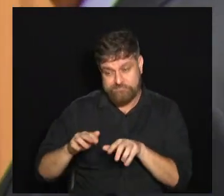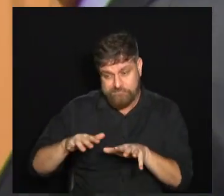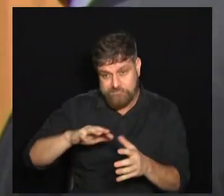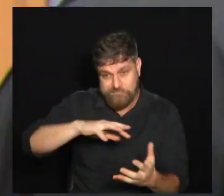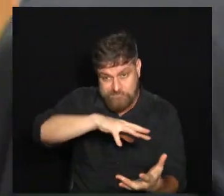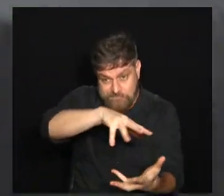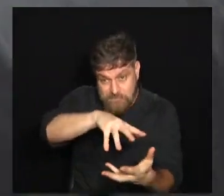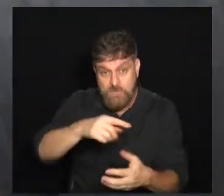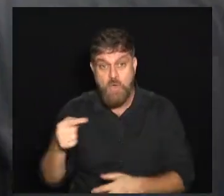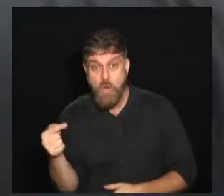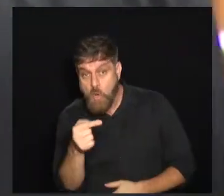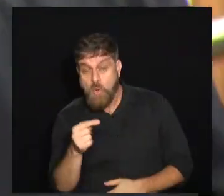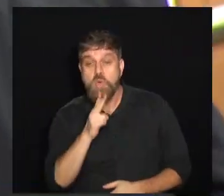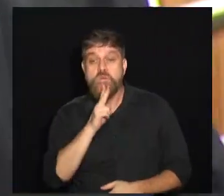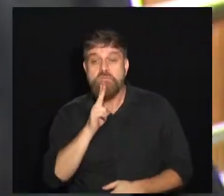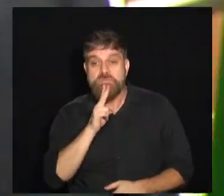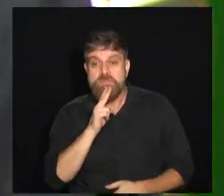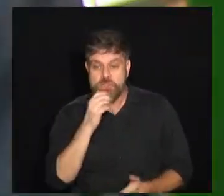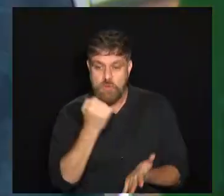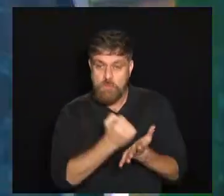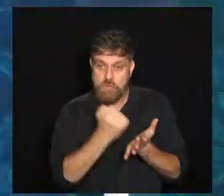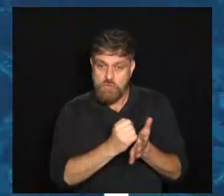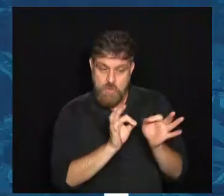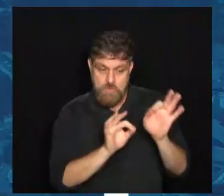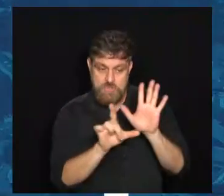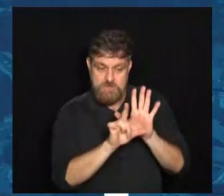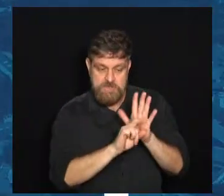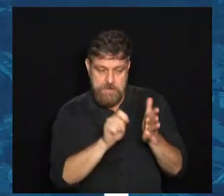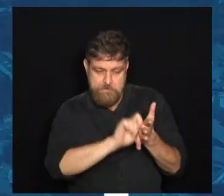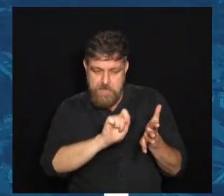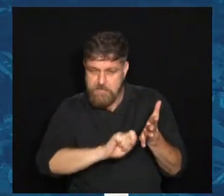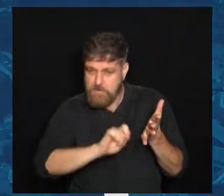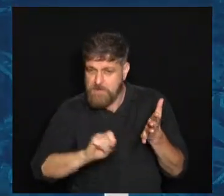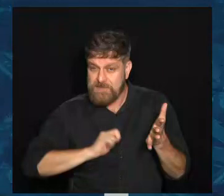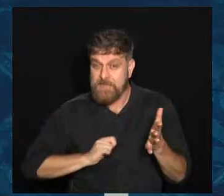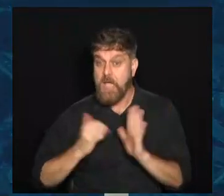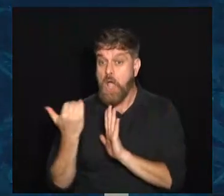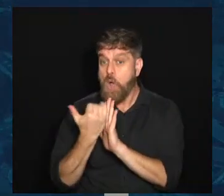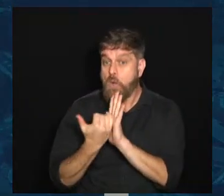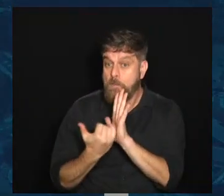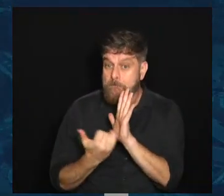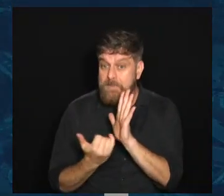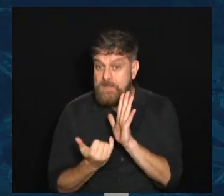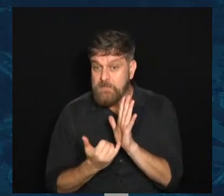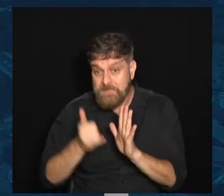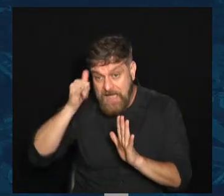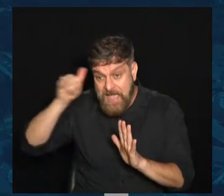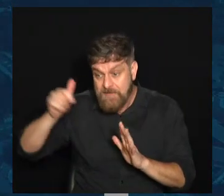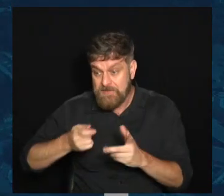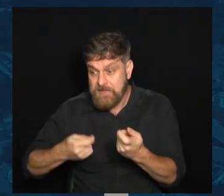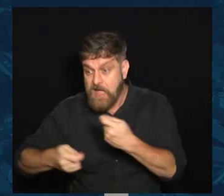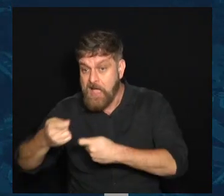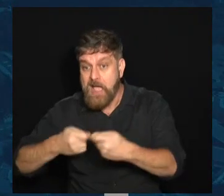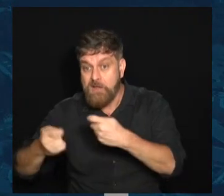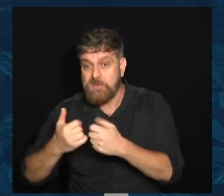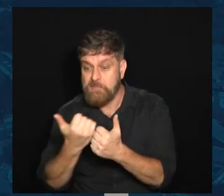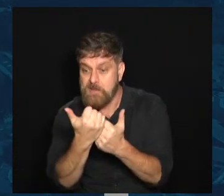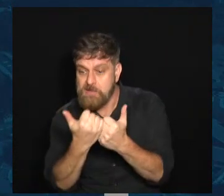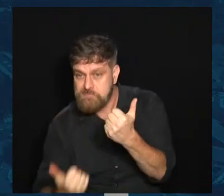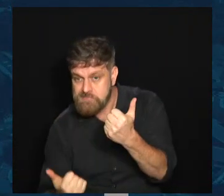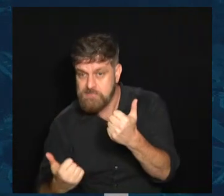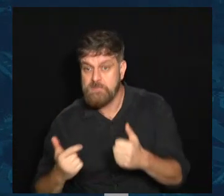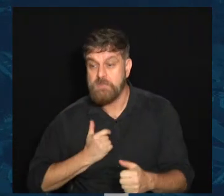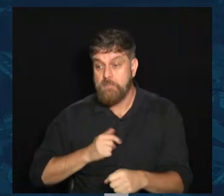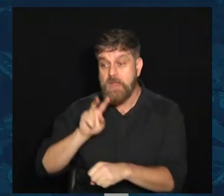vereador Nelson Osseri protocolou um projeto de lei na Câmara que cria o plano de prevenção aos impactos do coronavírus como forma